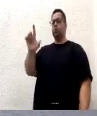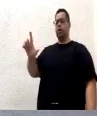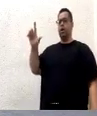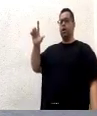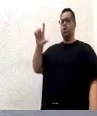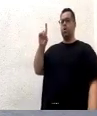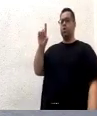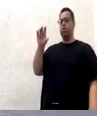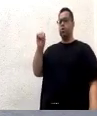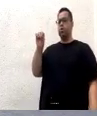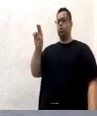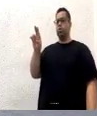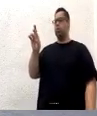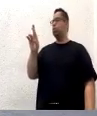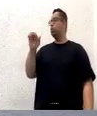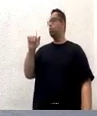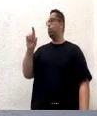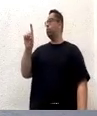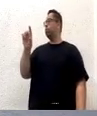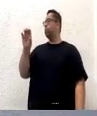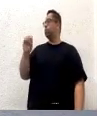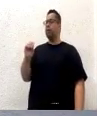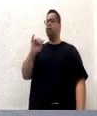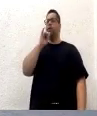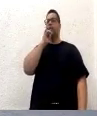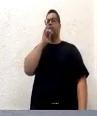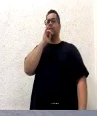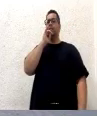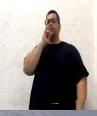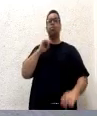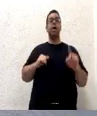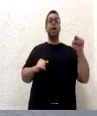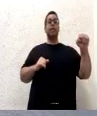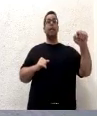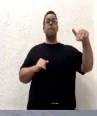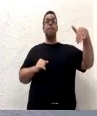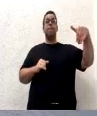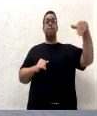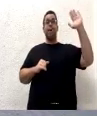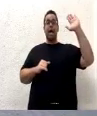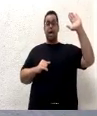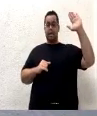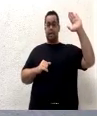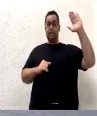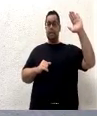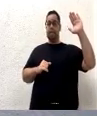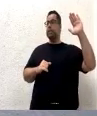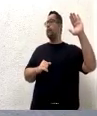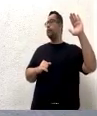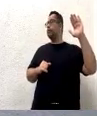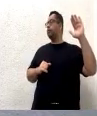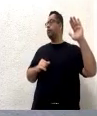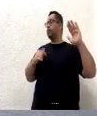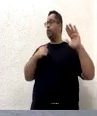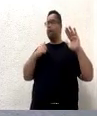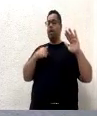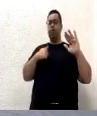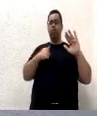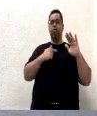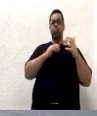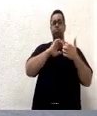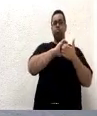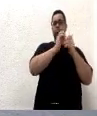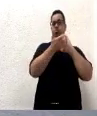gente identificou que, não, olha, o maior número de casos está no Jardim Cordeiro, modificamos, passamos para Jardim Cordeiro e a gente vai adequando.